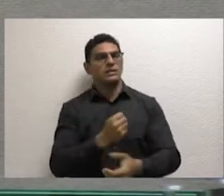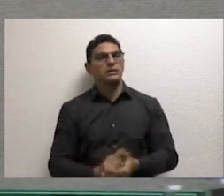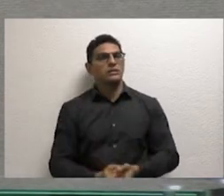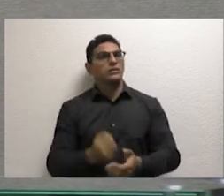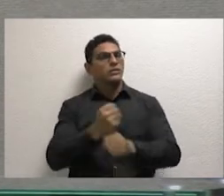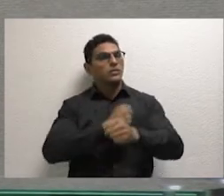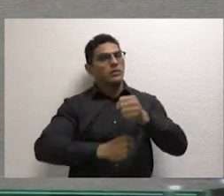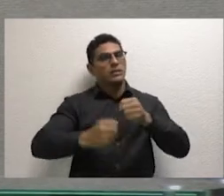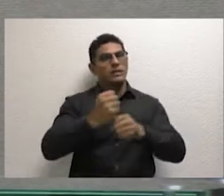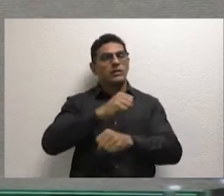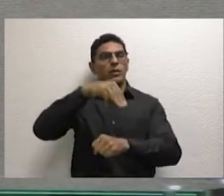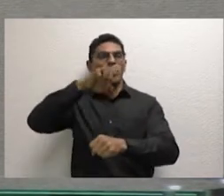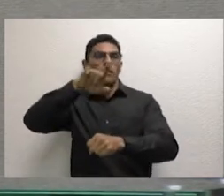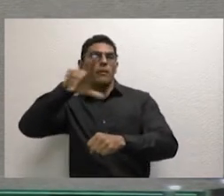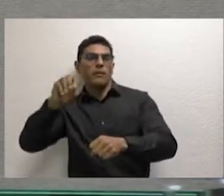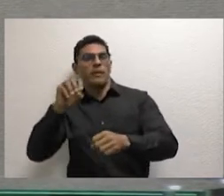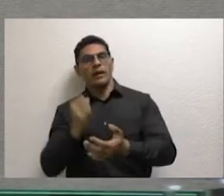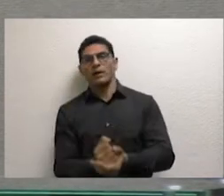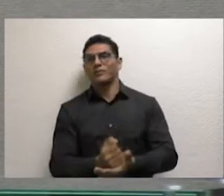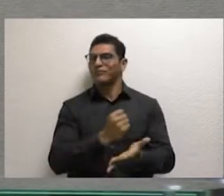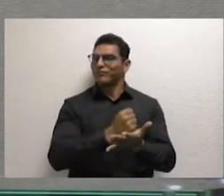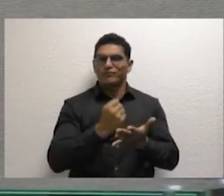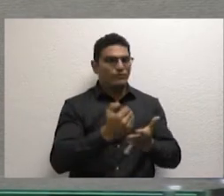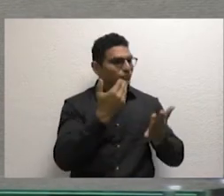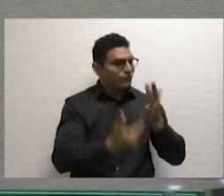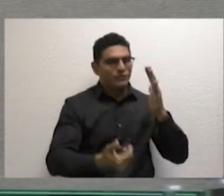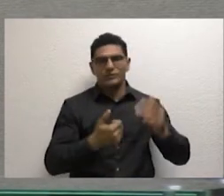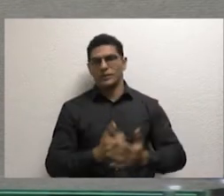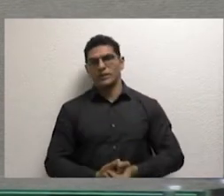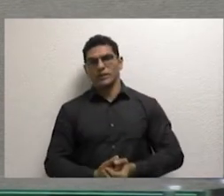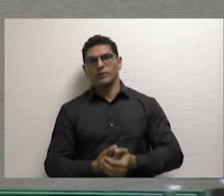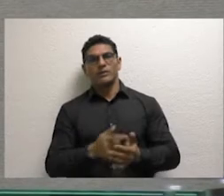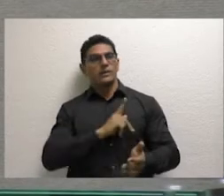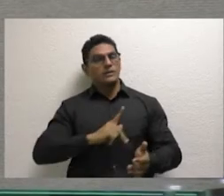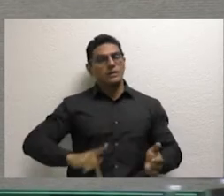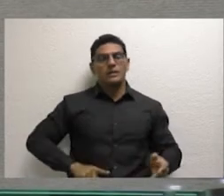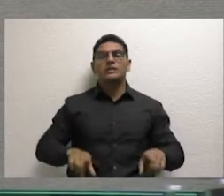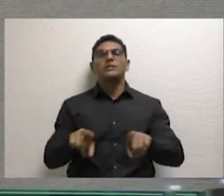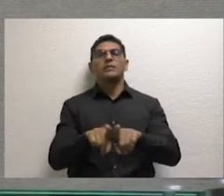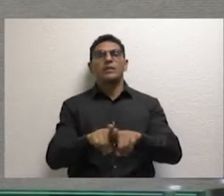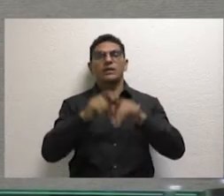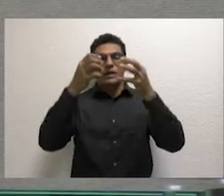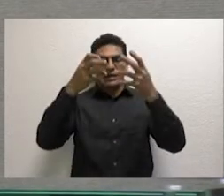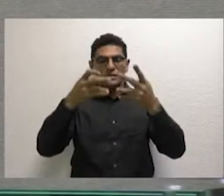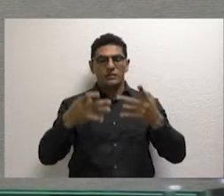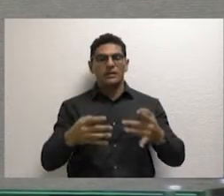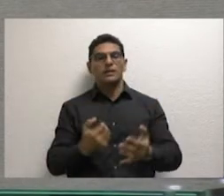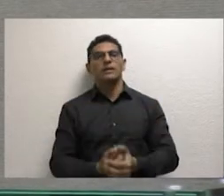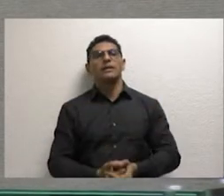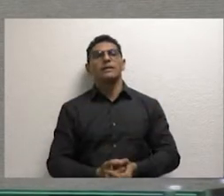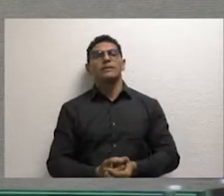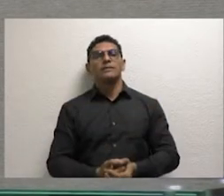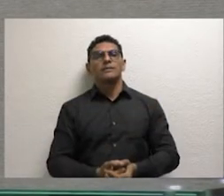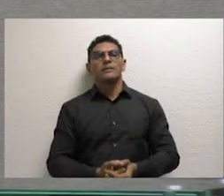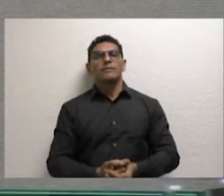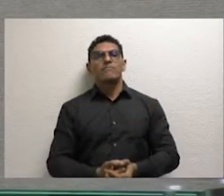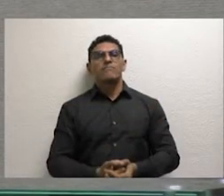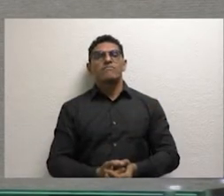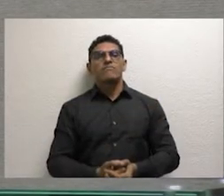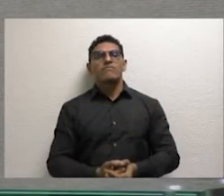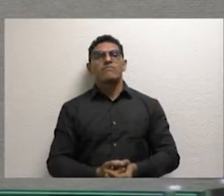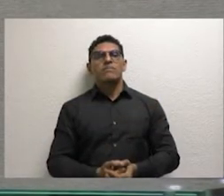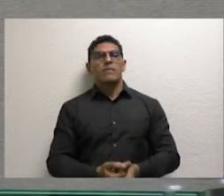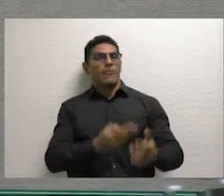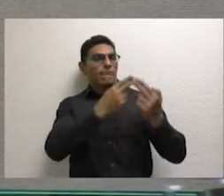infelizmente foi vetado presidente também quero dizer que uma nova direção assumiu a Amazonas